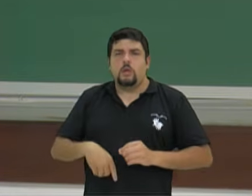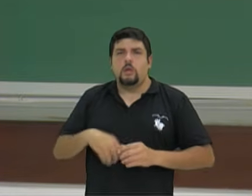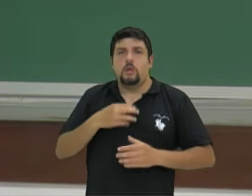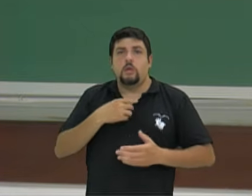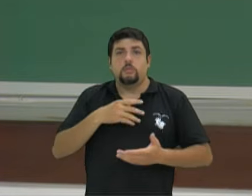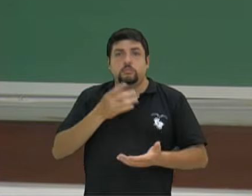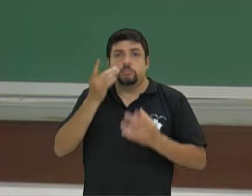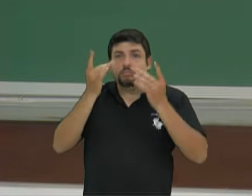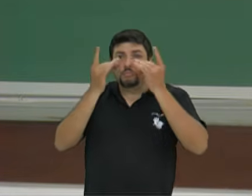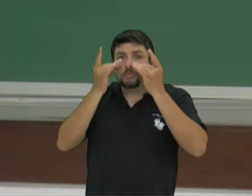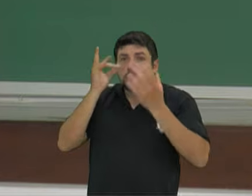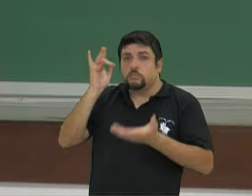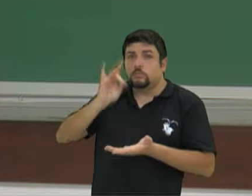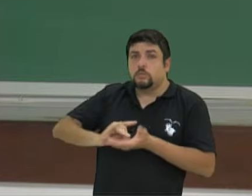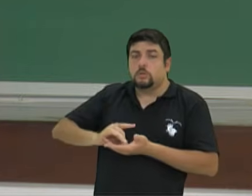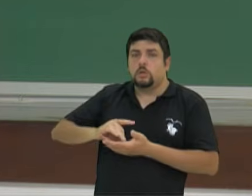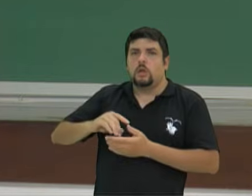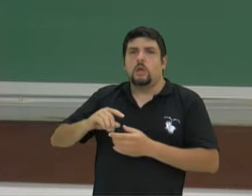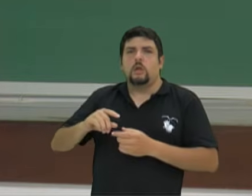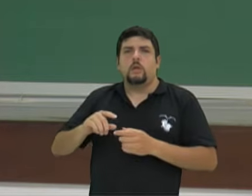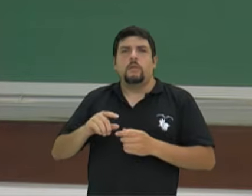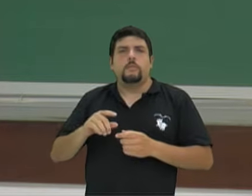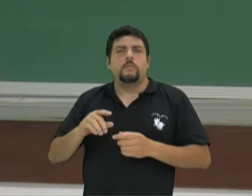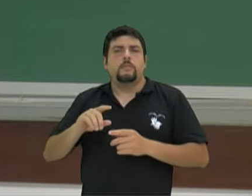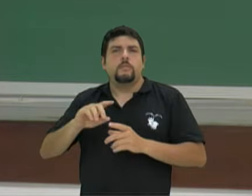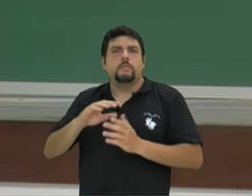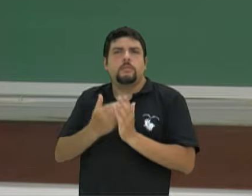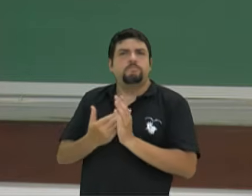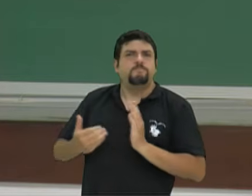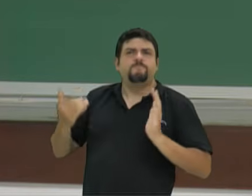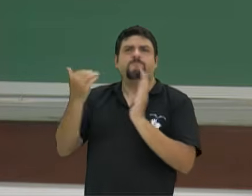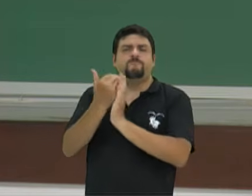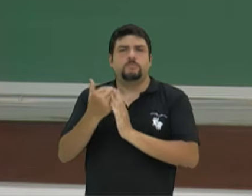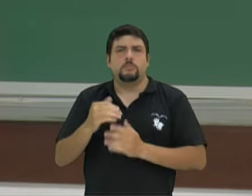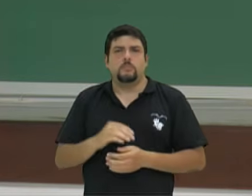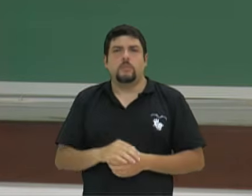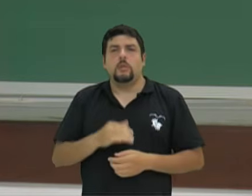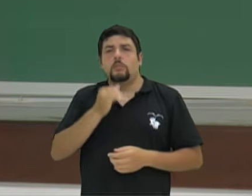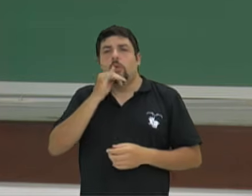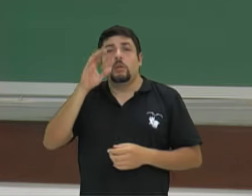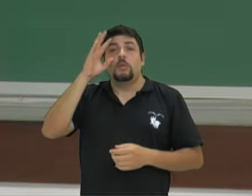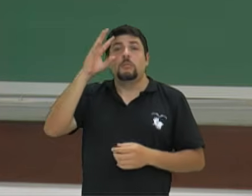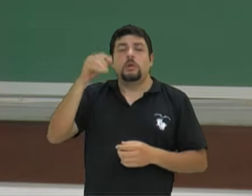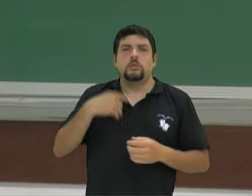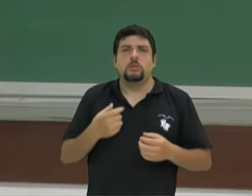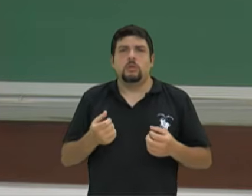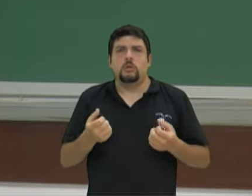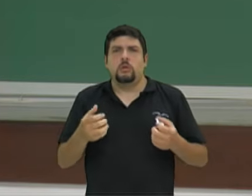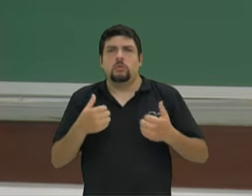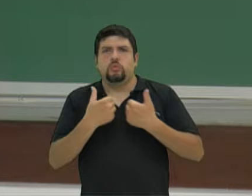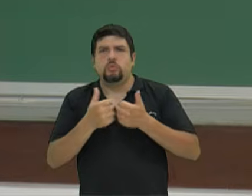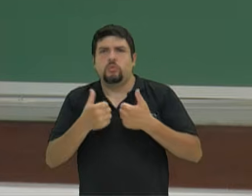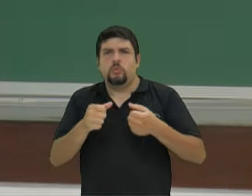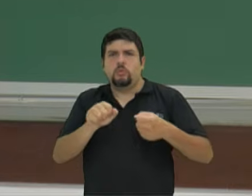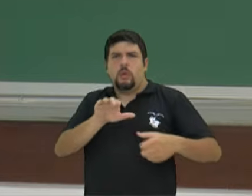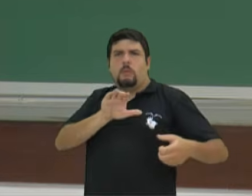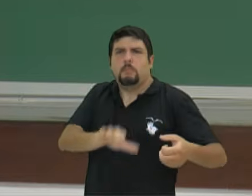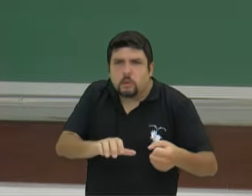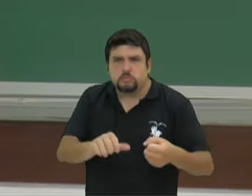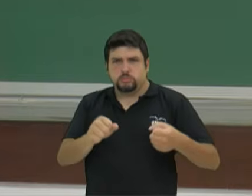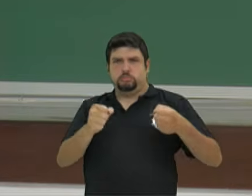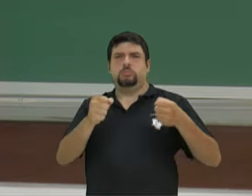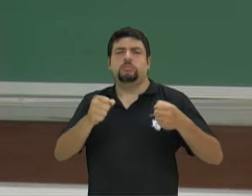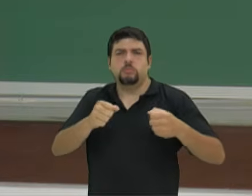extremo. Pensa na freada do ônibus. Você está lá no ônibus, e o motorista freia brusco. Você vai para